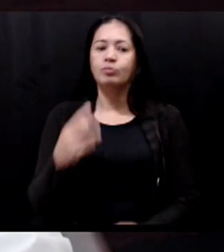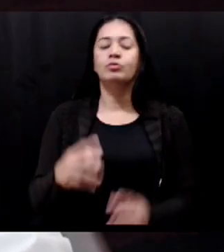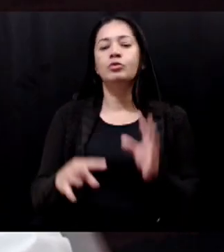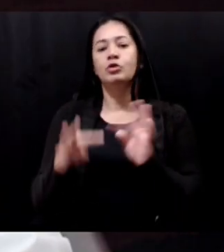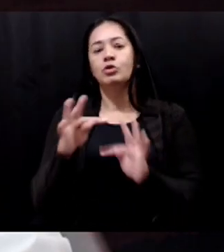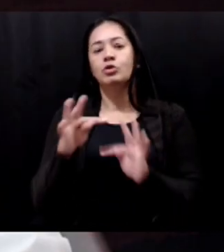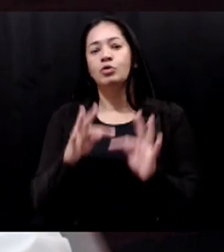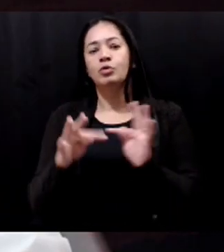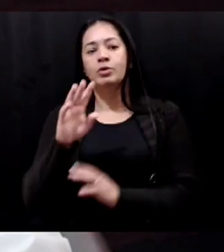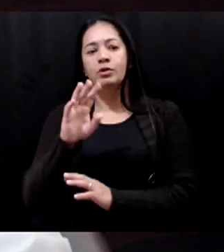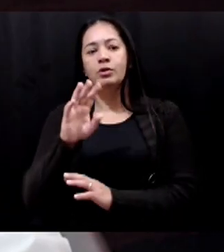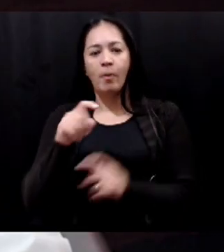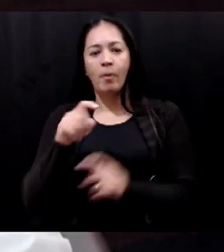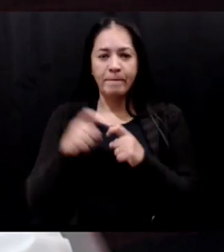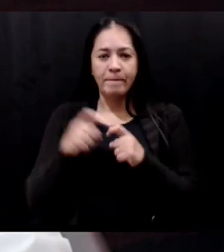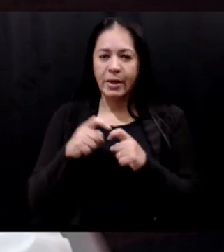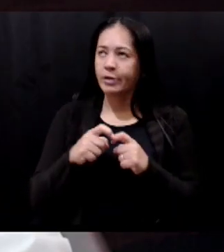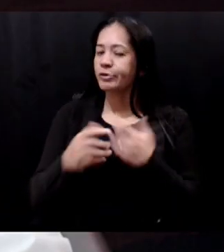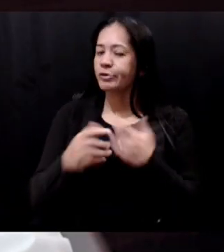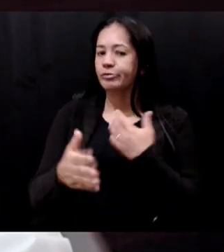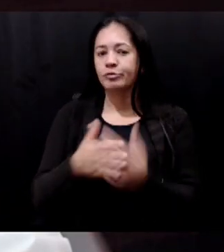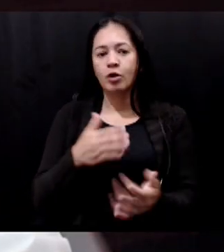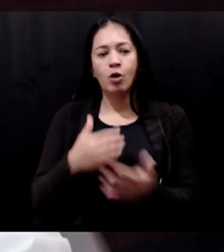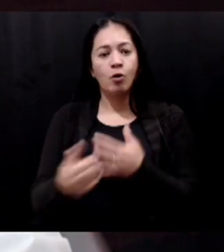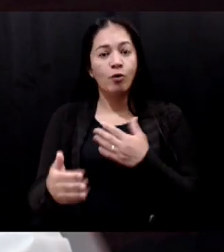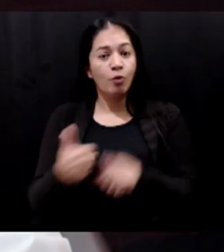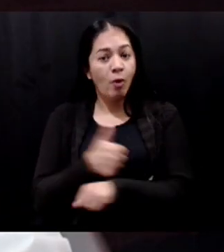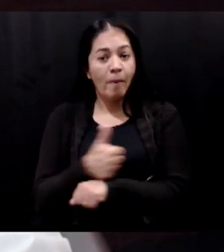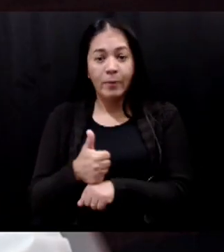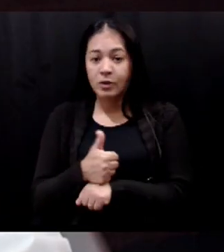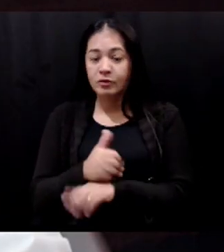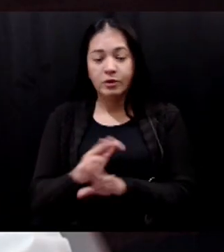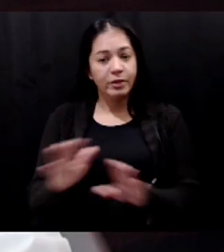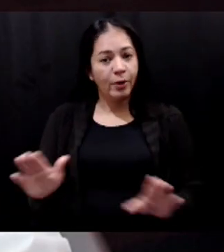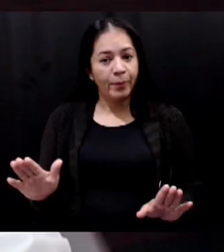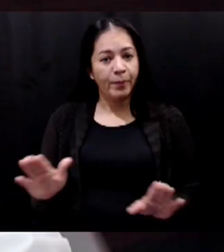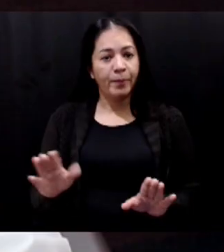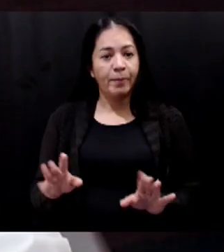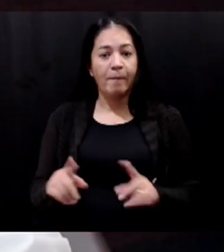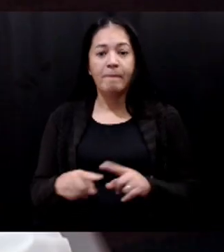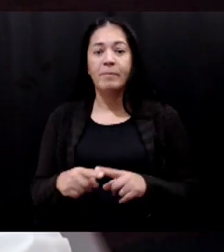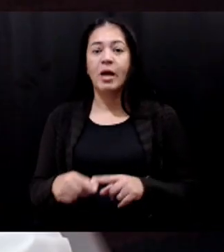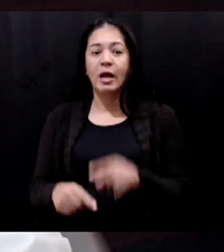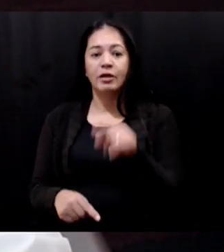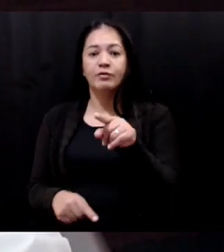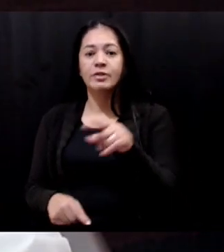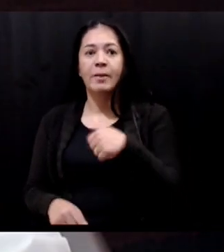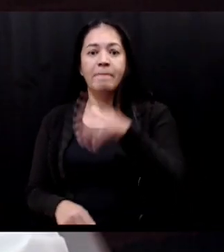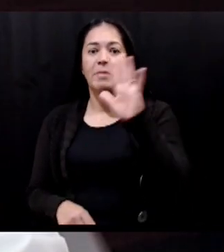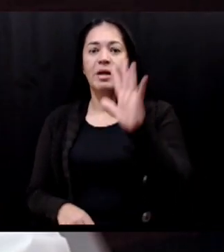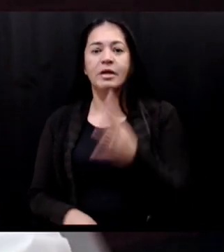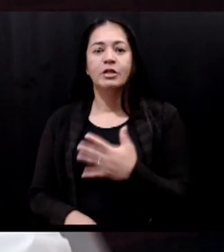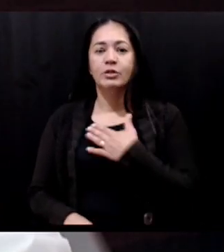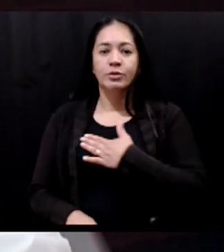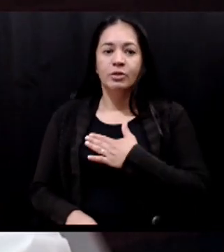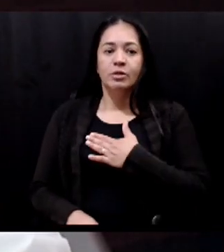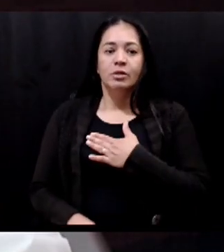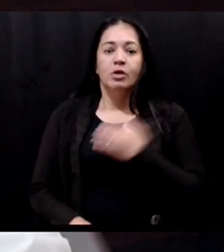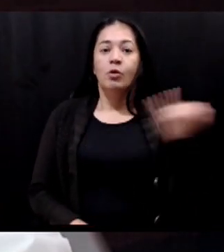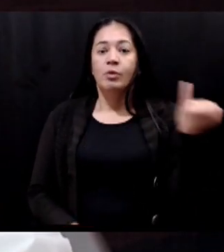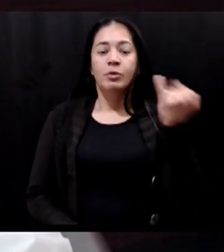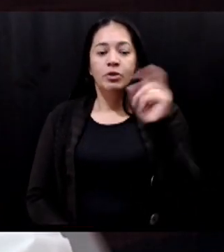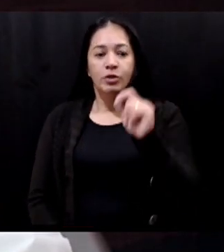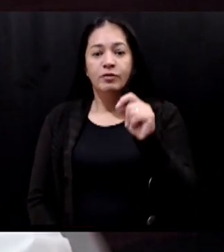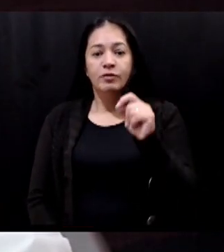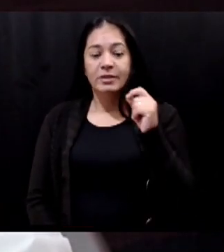um terapeuta, seja qual linha for, né, que é aquela que você mais se identificar. O mais importante é que você cuide também da